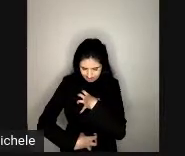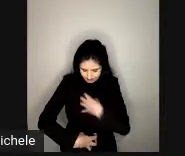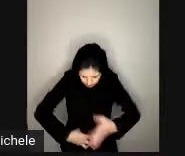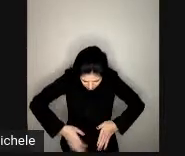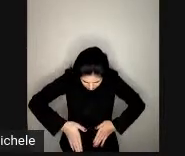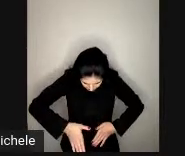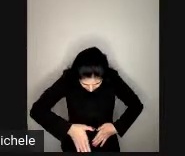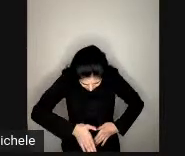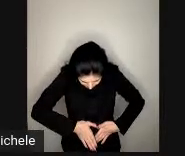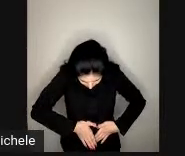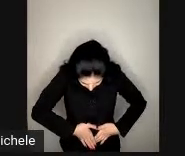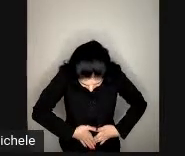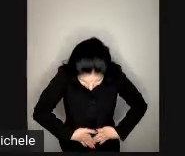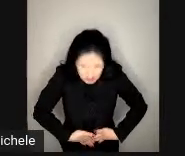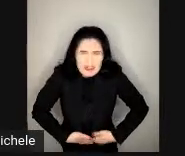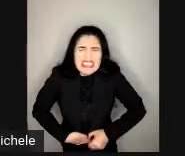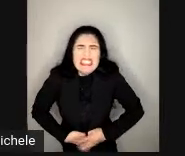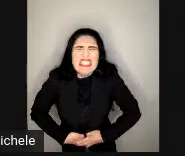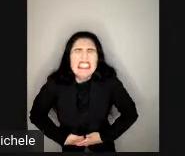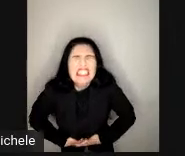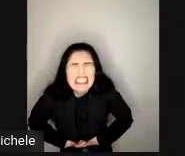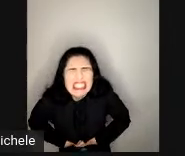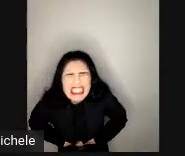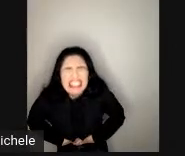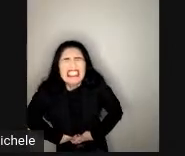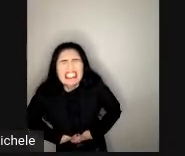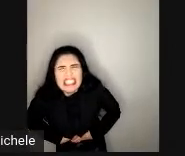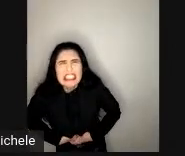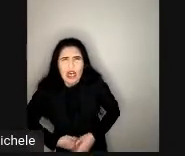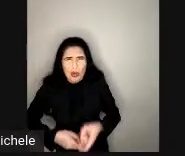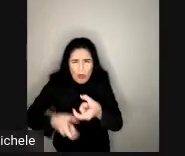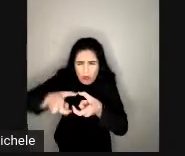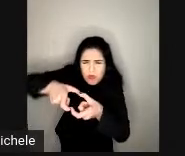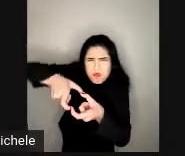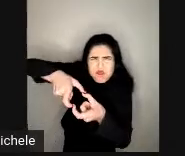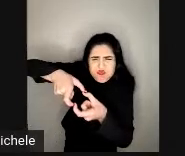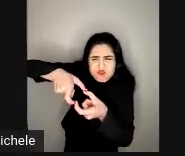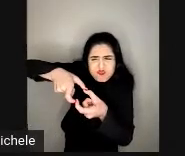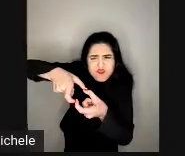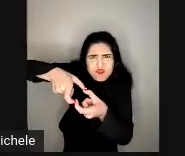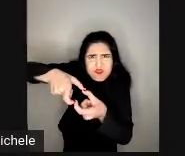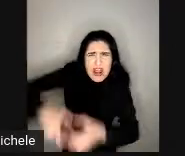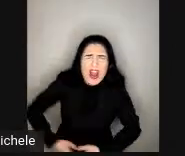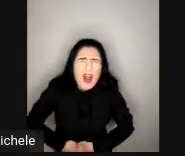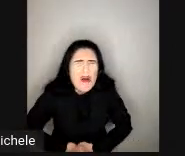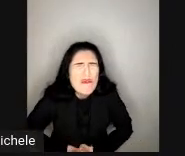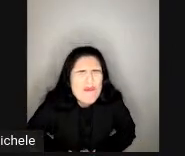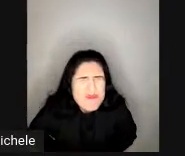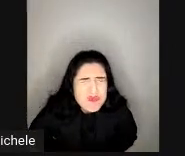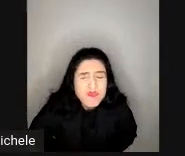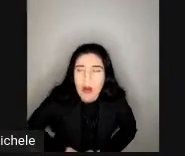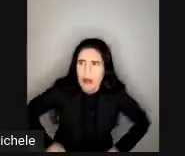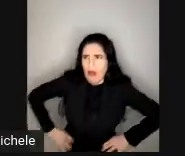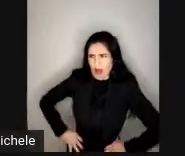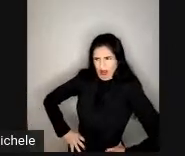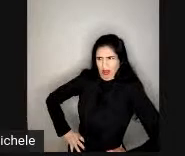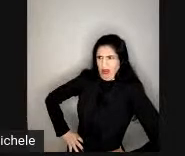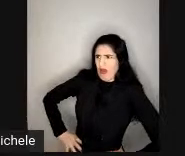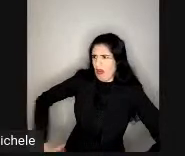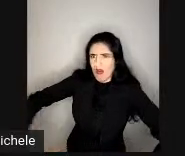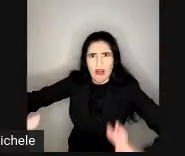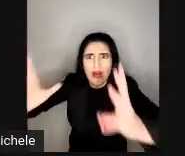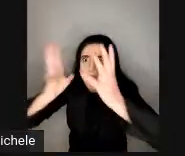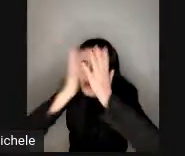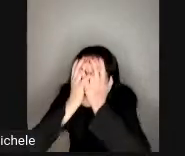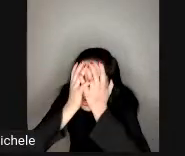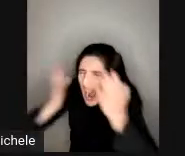um carocinho, falei: ah, não, agora não. Agora eu não vou cuidar de você, não. Agora eu tenho a minha agência aqui